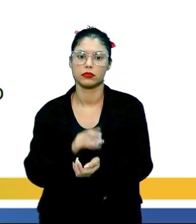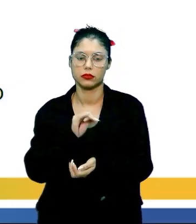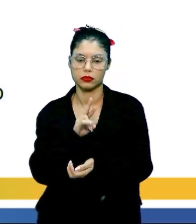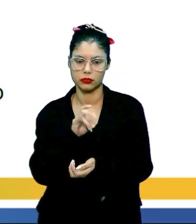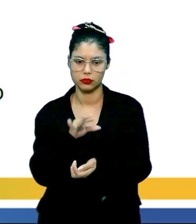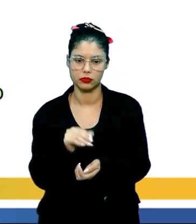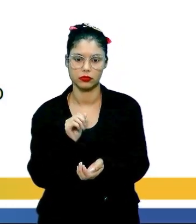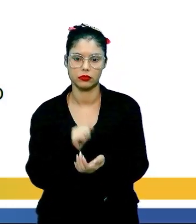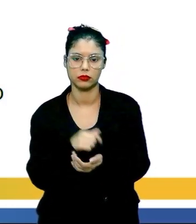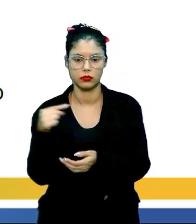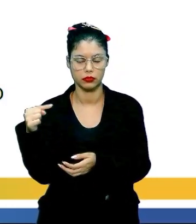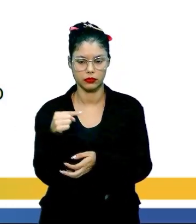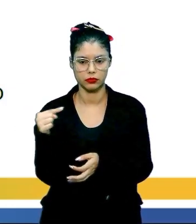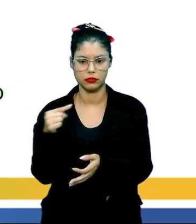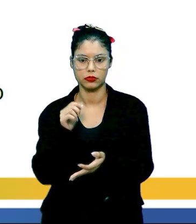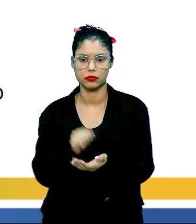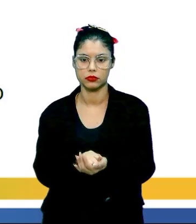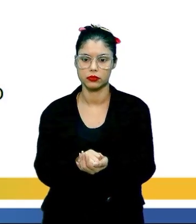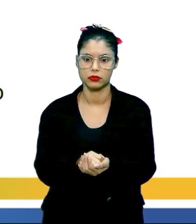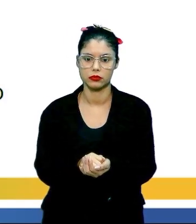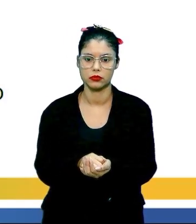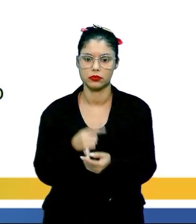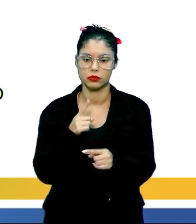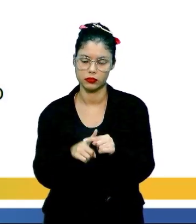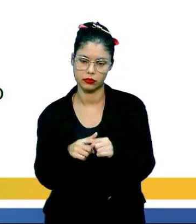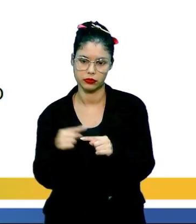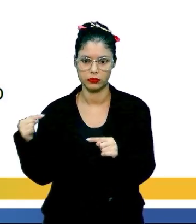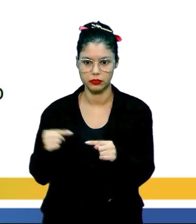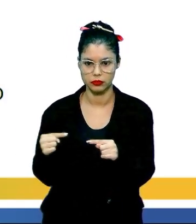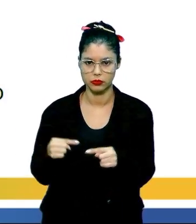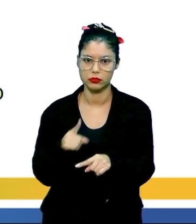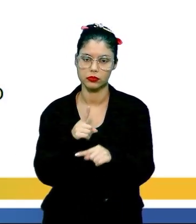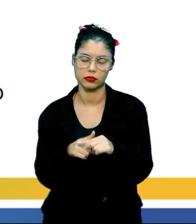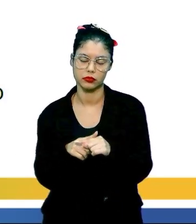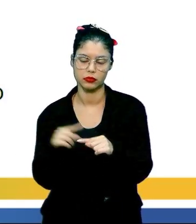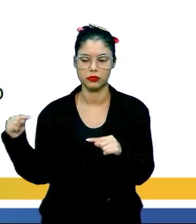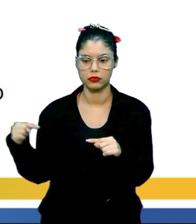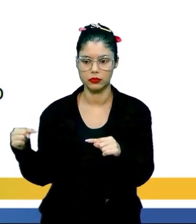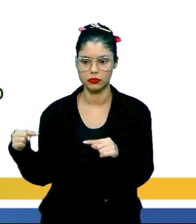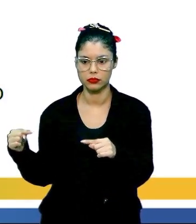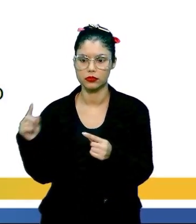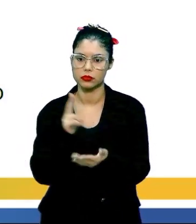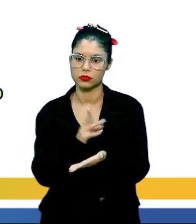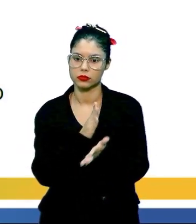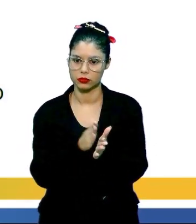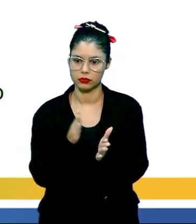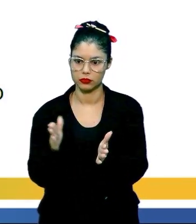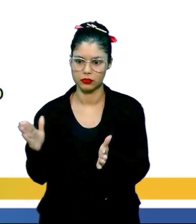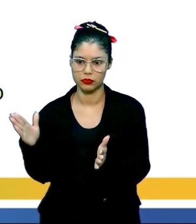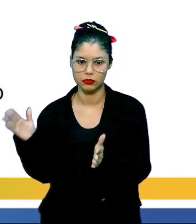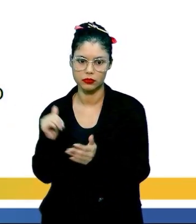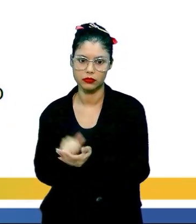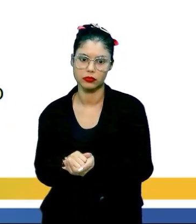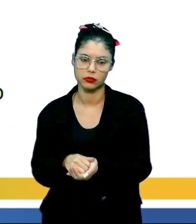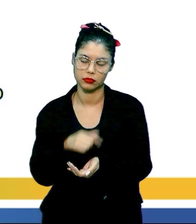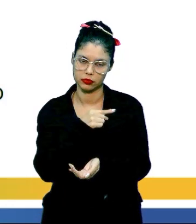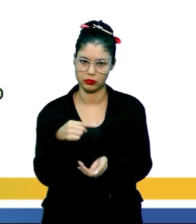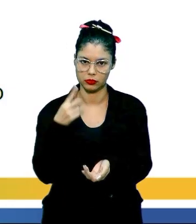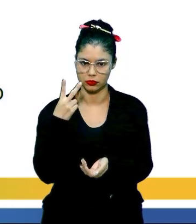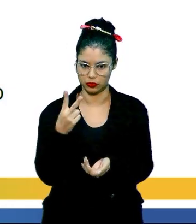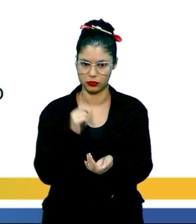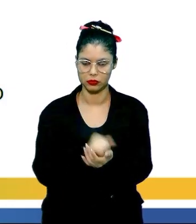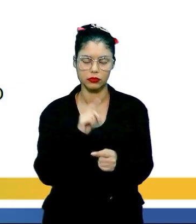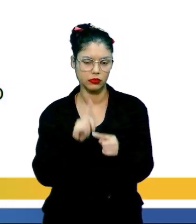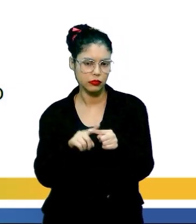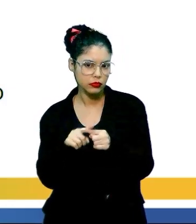Oscilante é quando a razão é negativa. Ela é ora positiva, ora negativa, ora positiva, ora negativa. A razão aqui é -2. Mas por